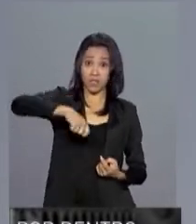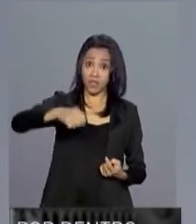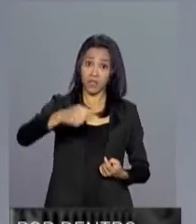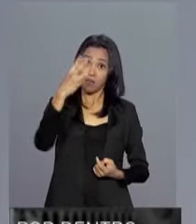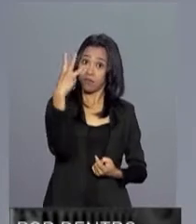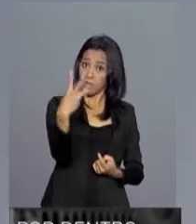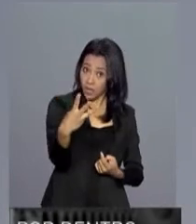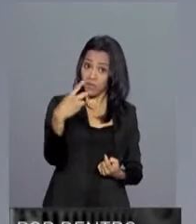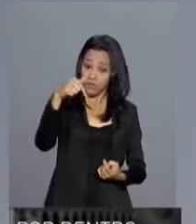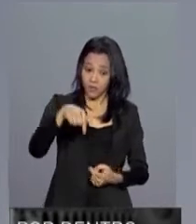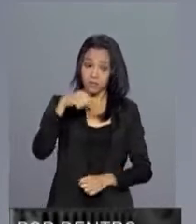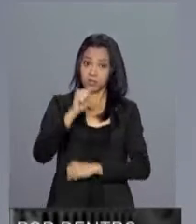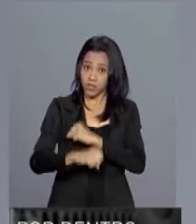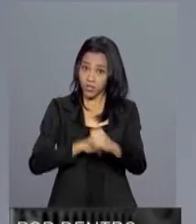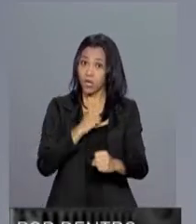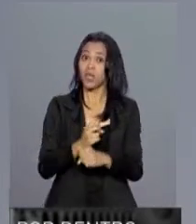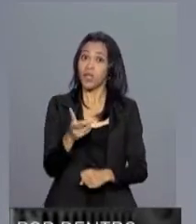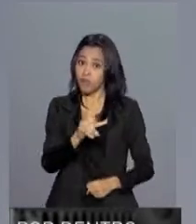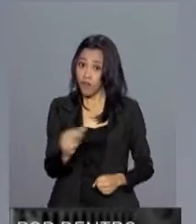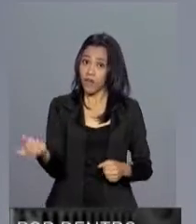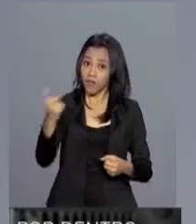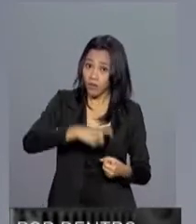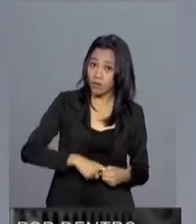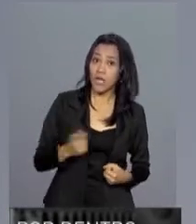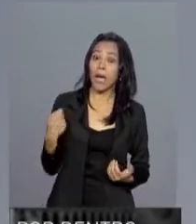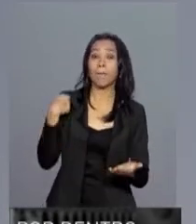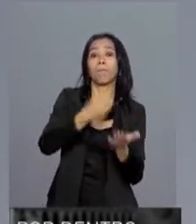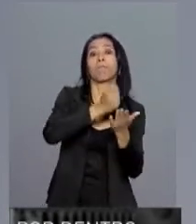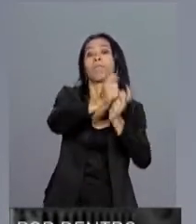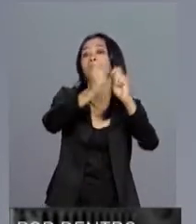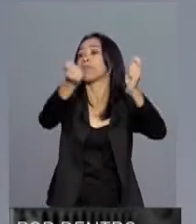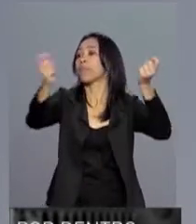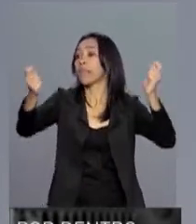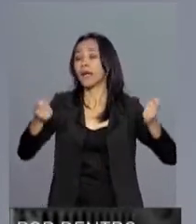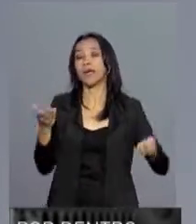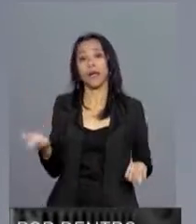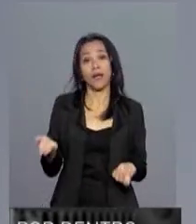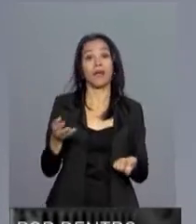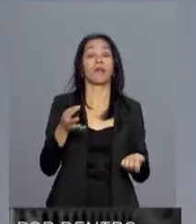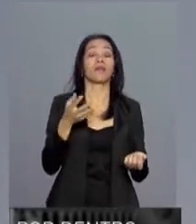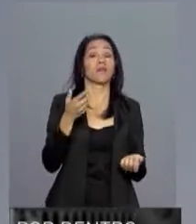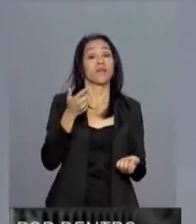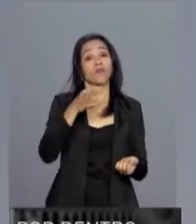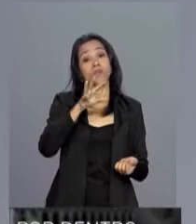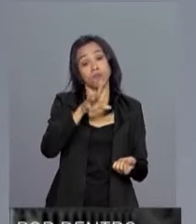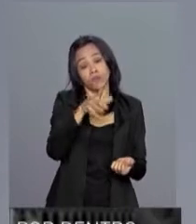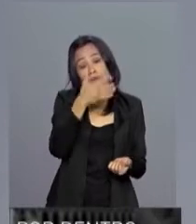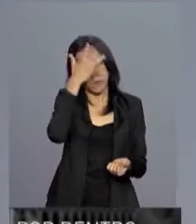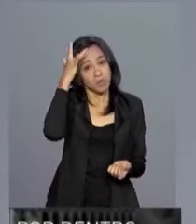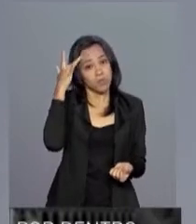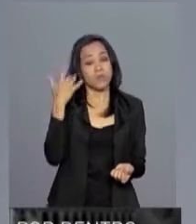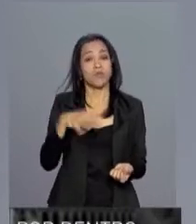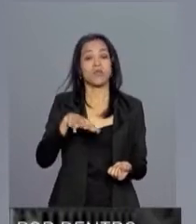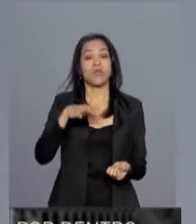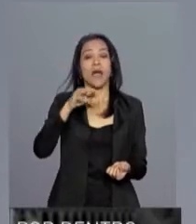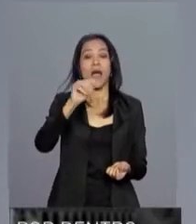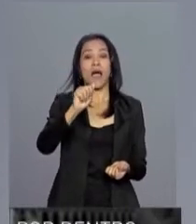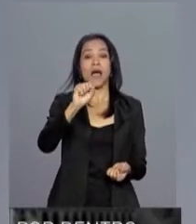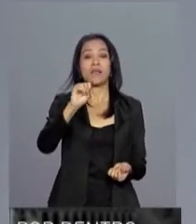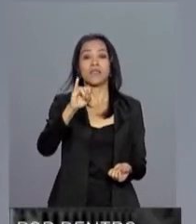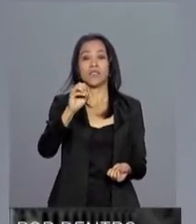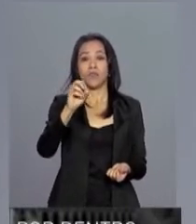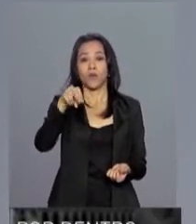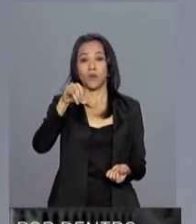deste ano vai voltar a pagar dividendos para os acionistas enfim acho que nós temos aí um vasto histórico de